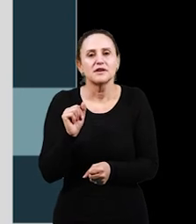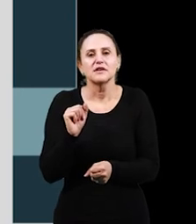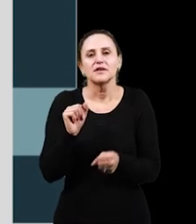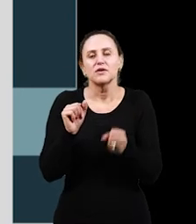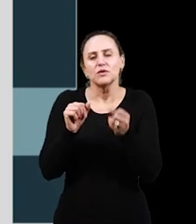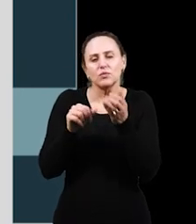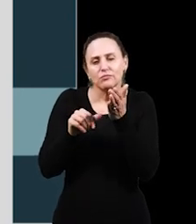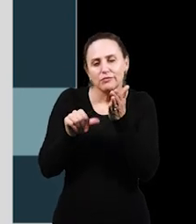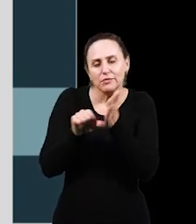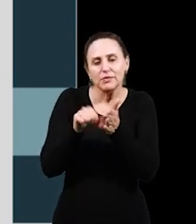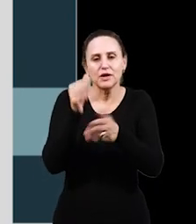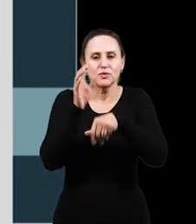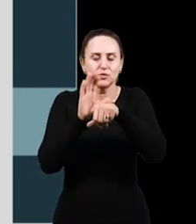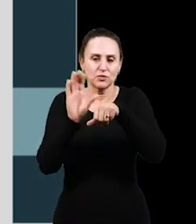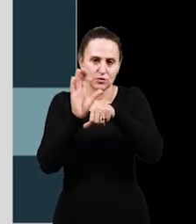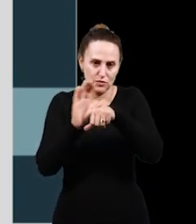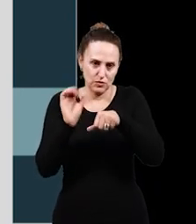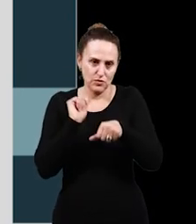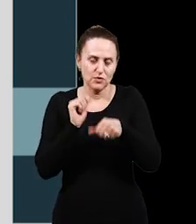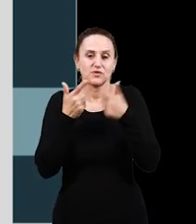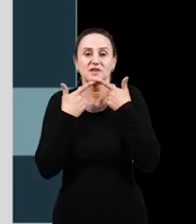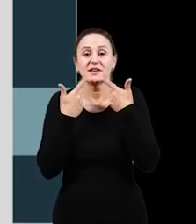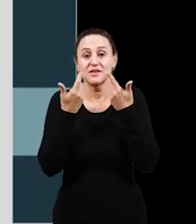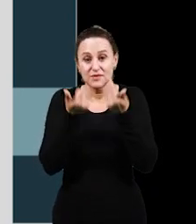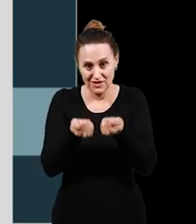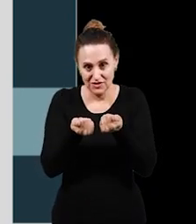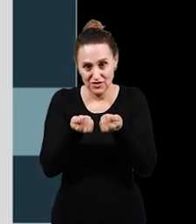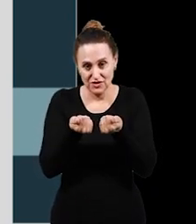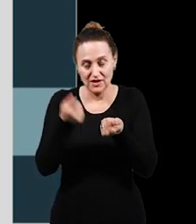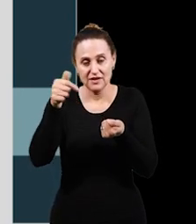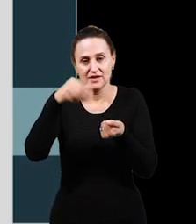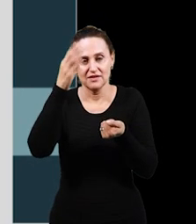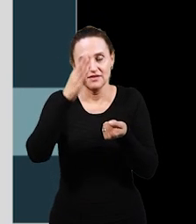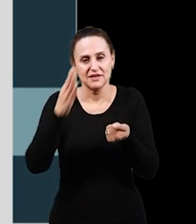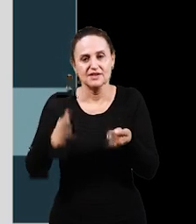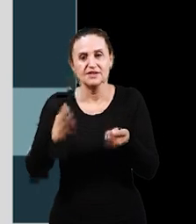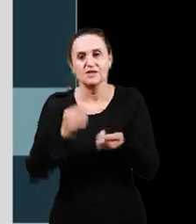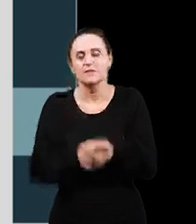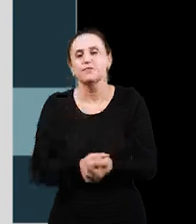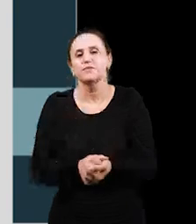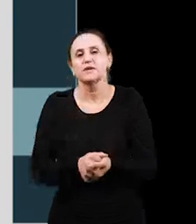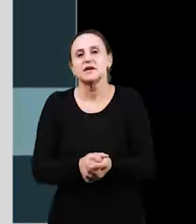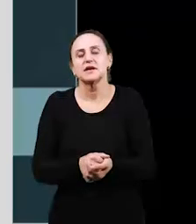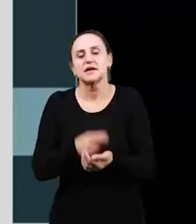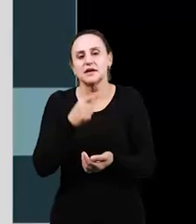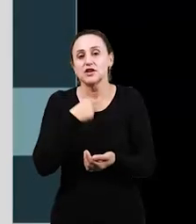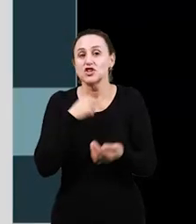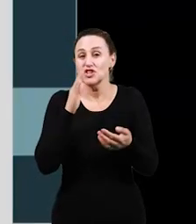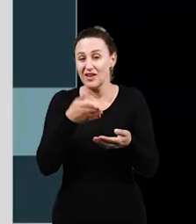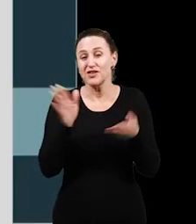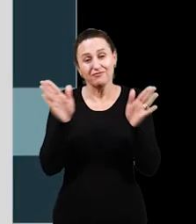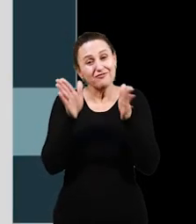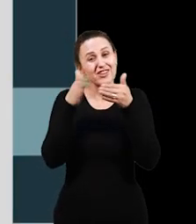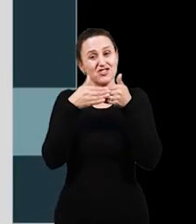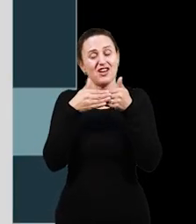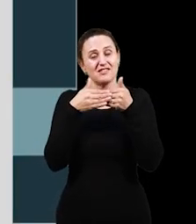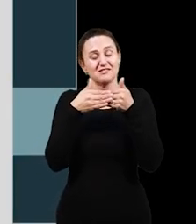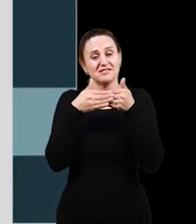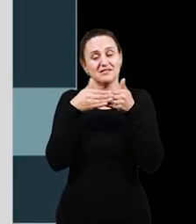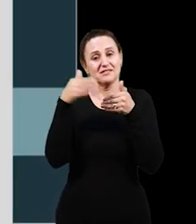logo após ser fundada por ser considerada subversiva né Qualquer semelhança é mera coincidência E